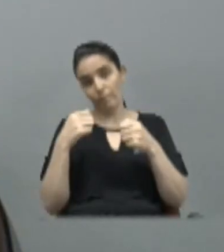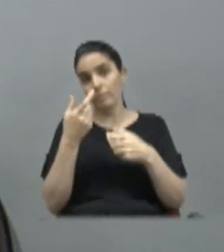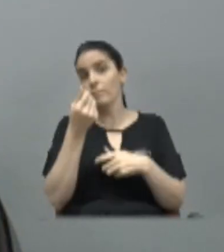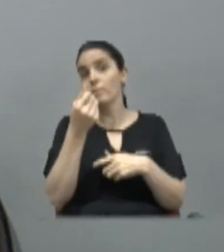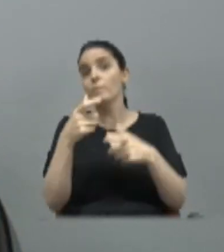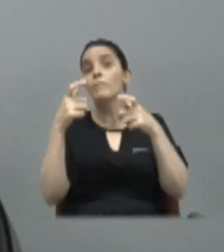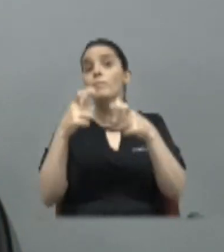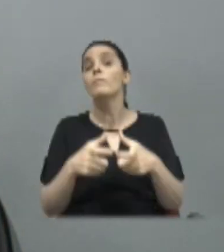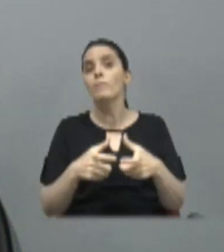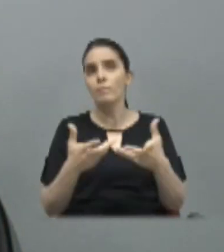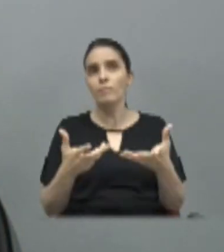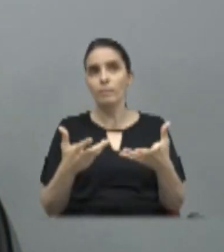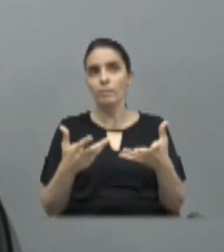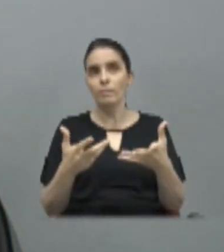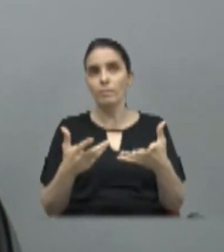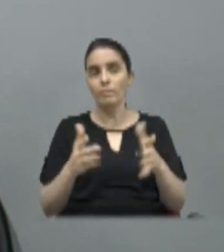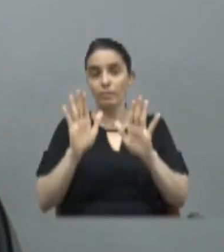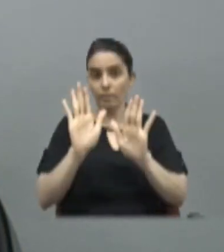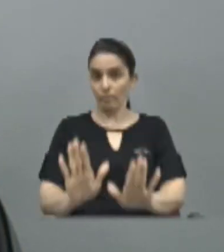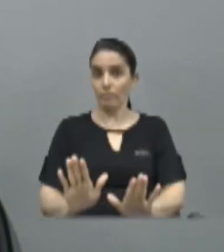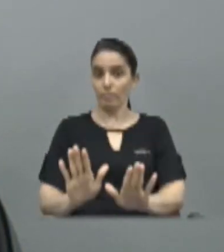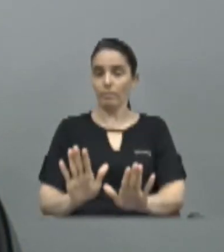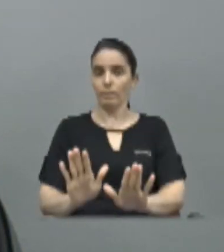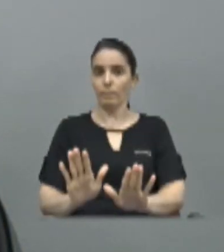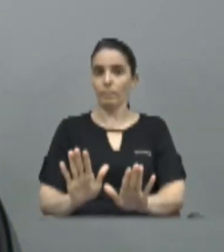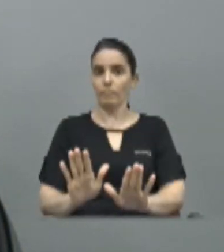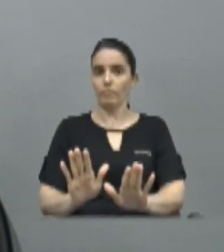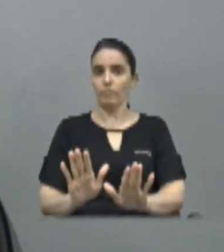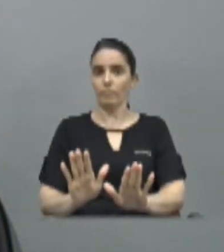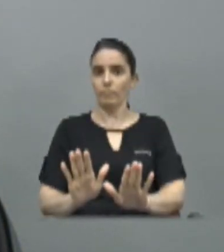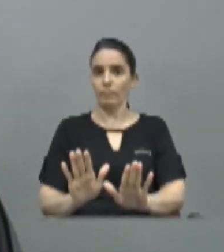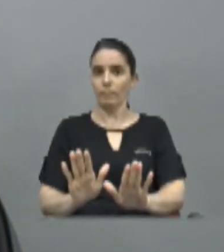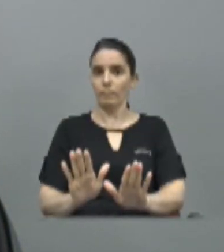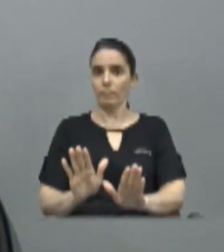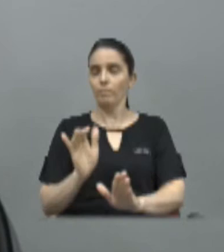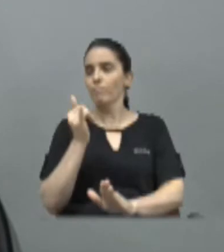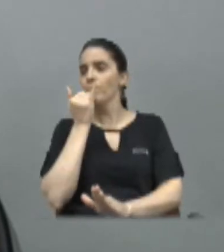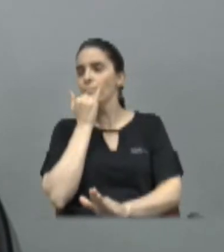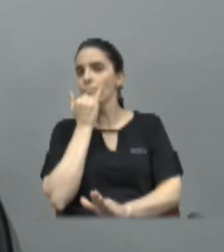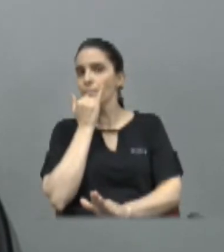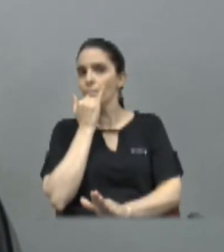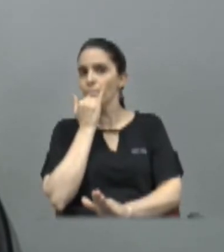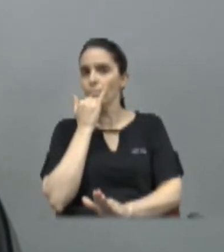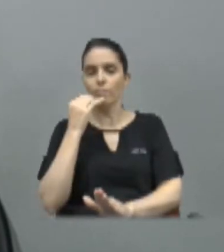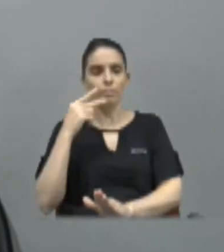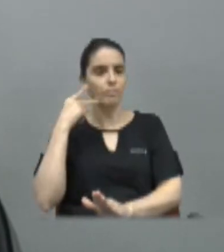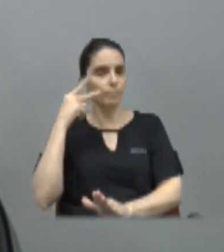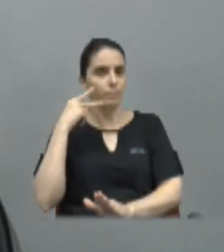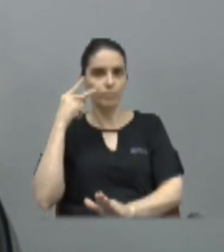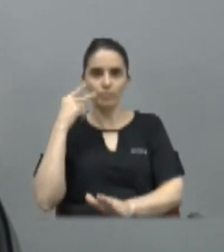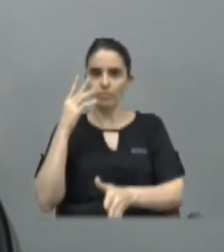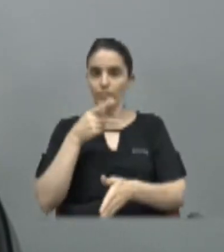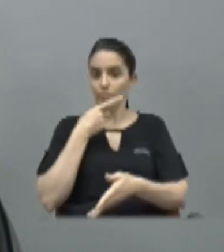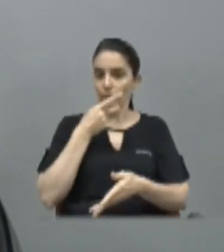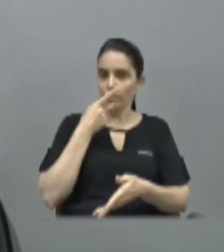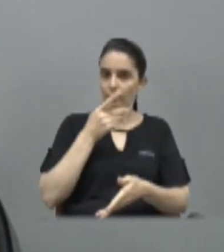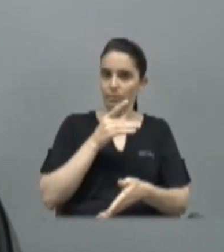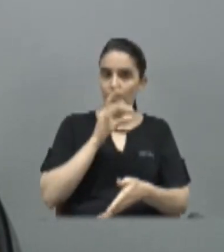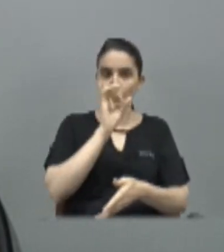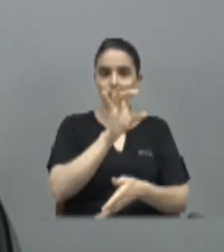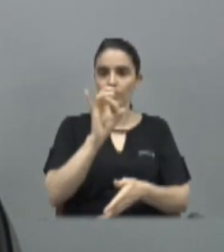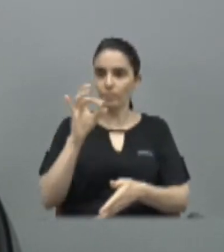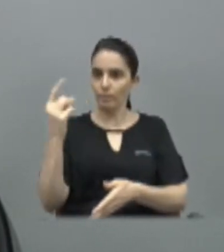Então, vamos parar com esse negócio. Desculpe os vereadores comentaram, não, cada um tem sua